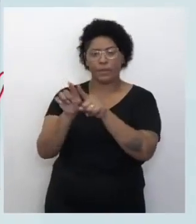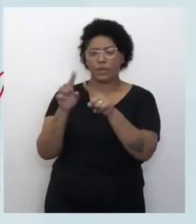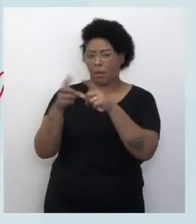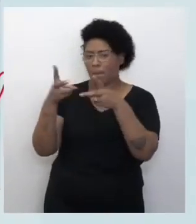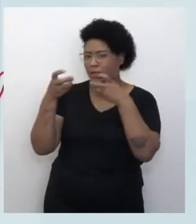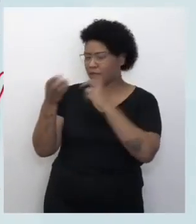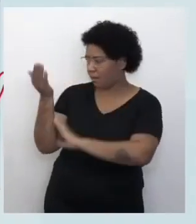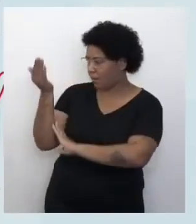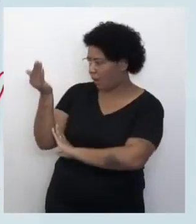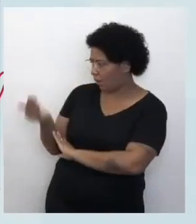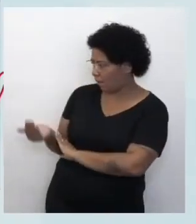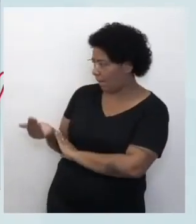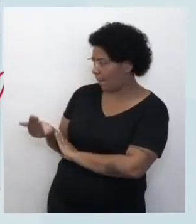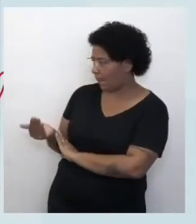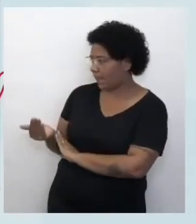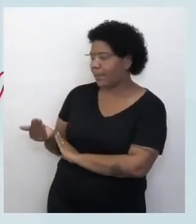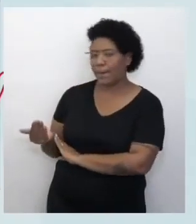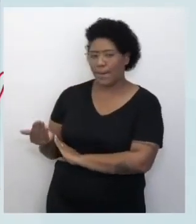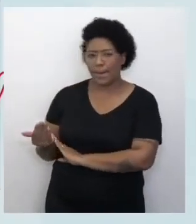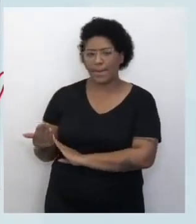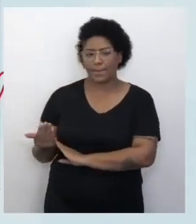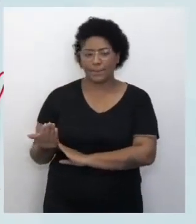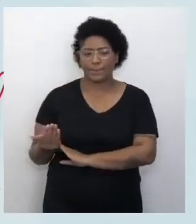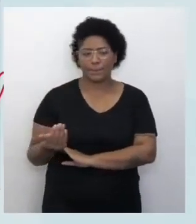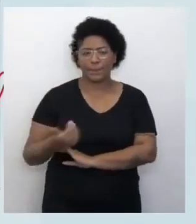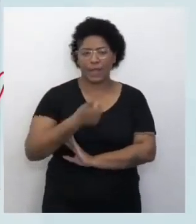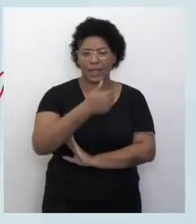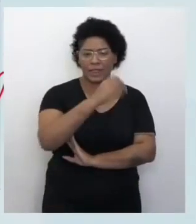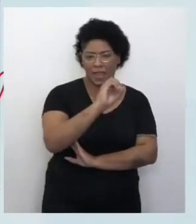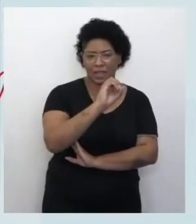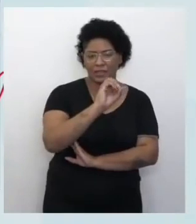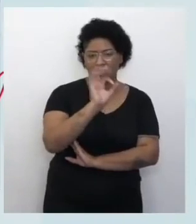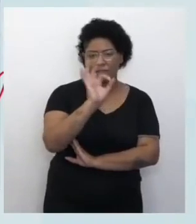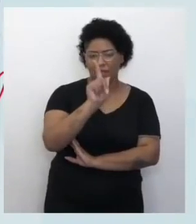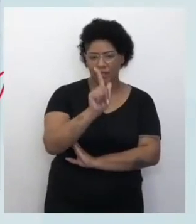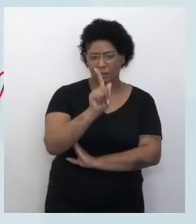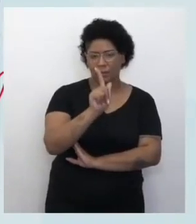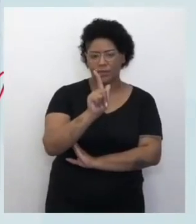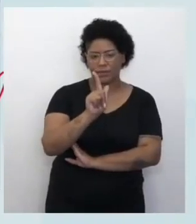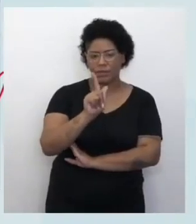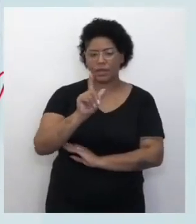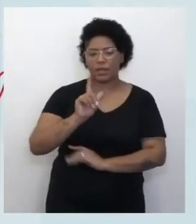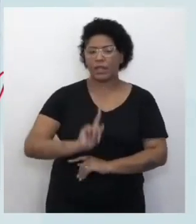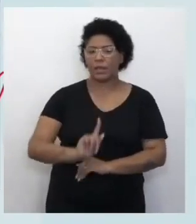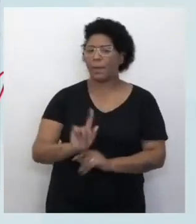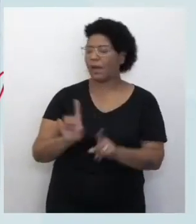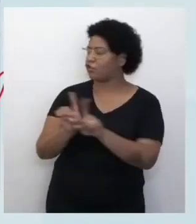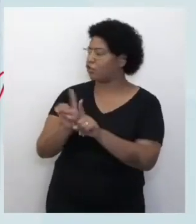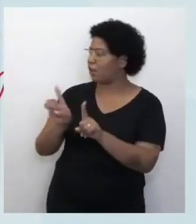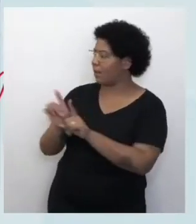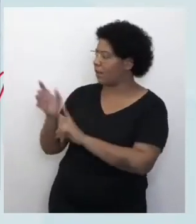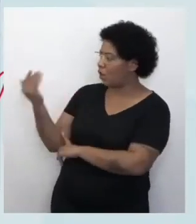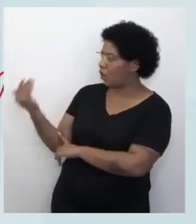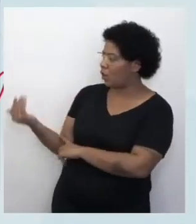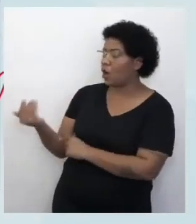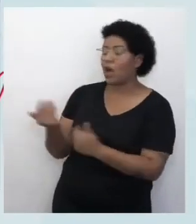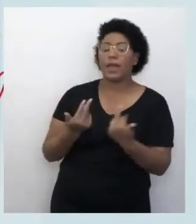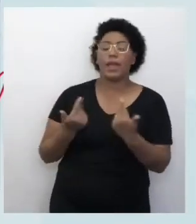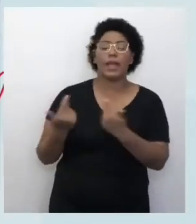observar aqui de cima, nós obtivemos 10 gramas, ok? Aqui embaixo, como as outras